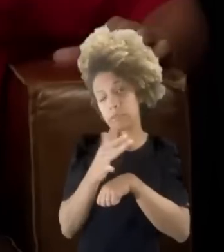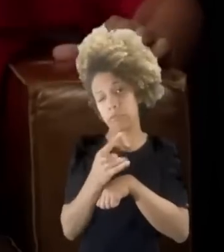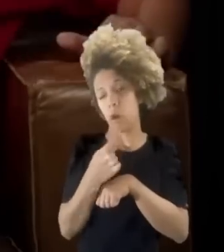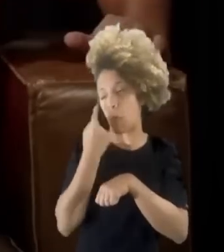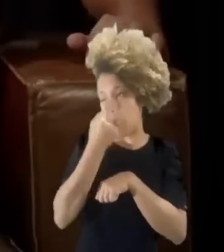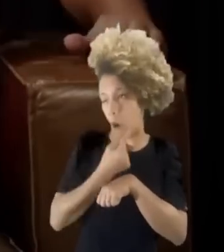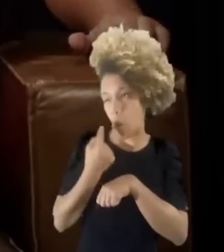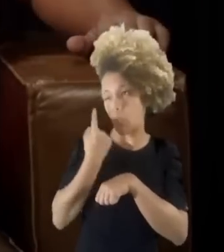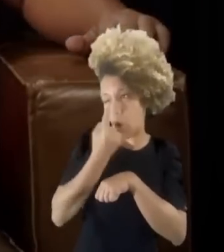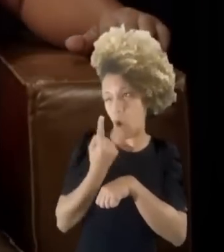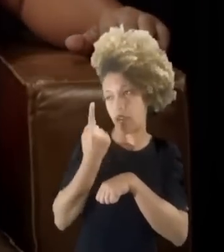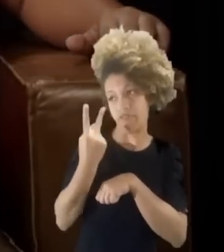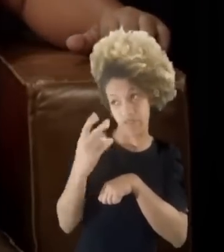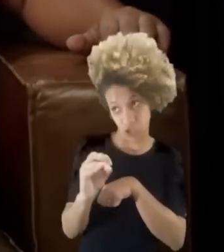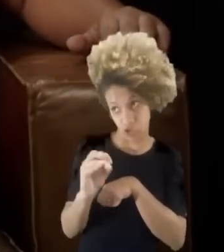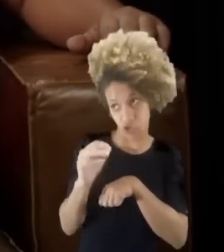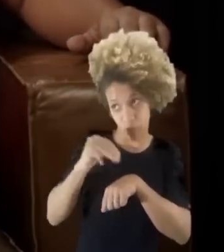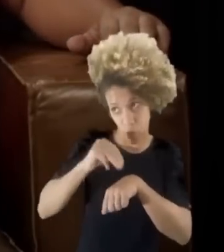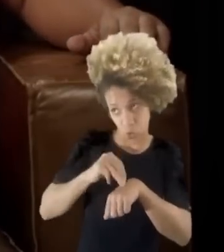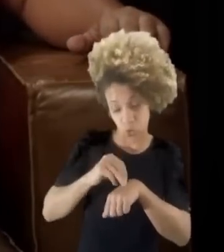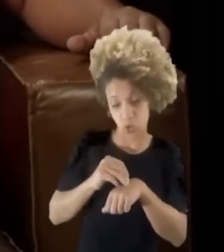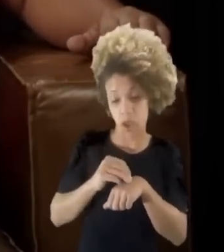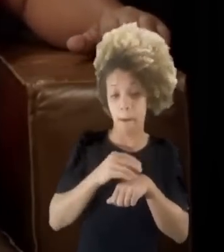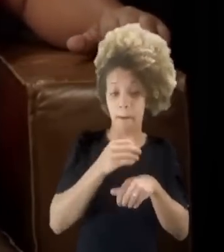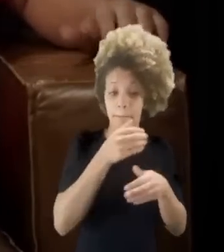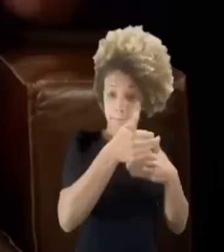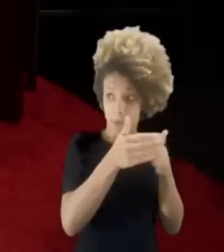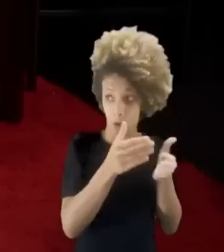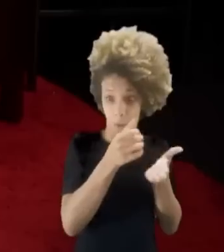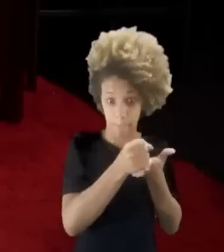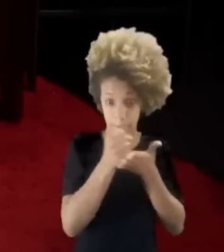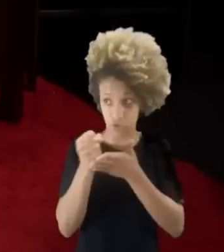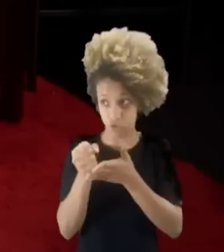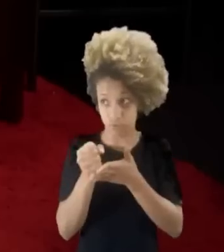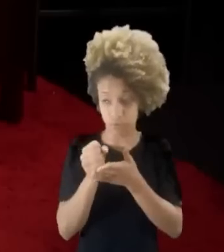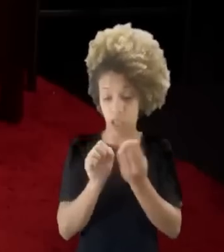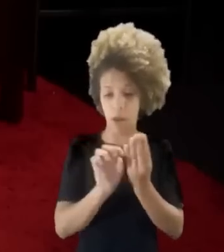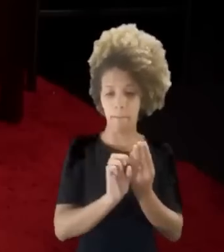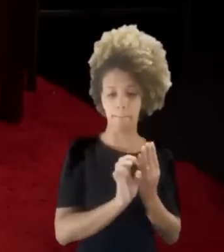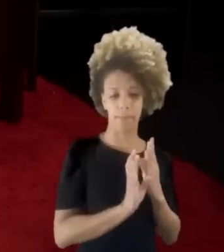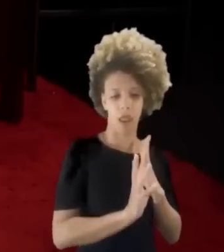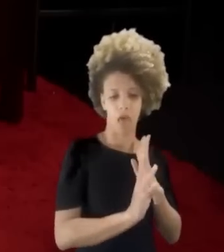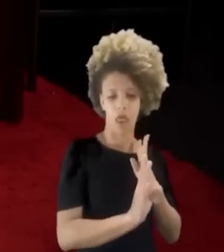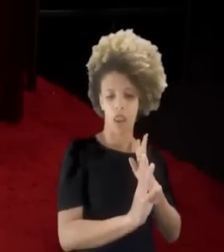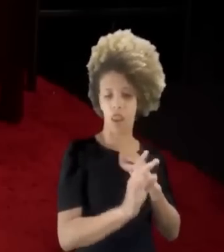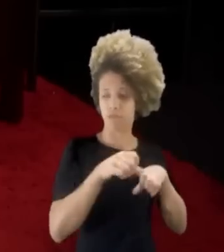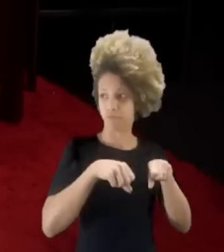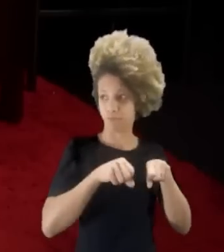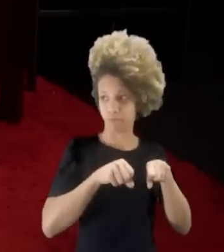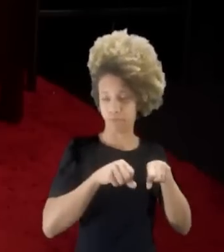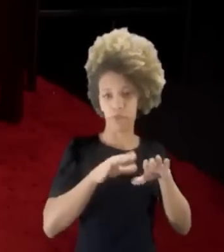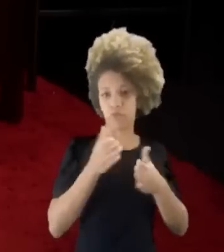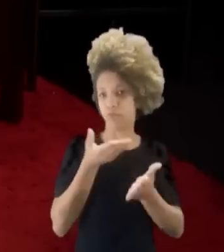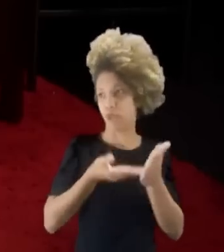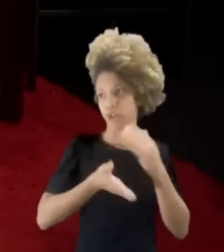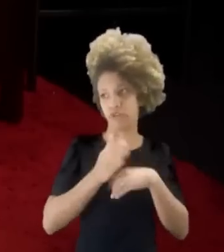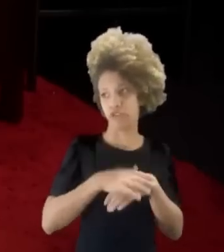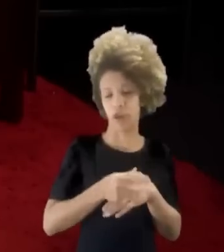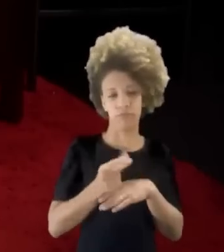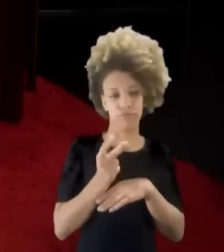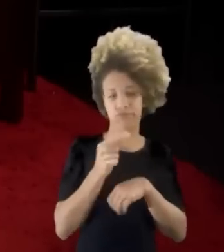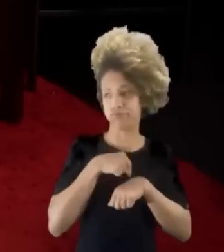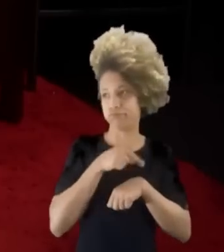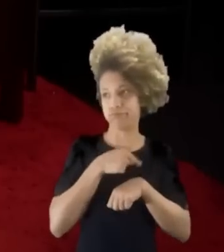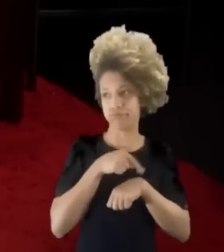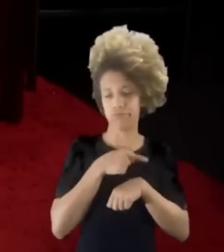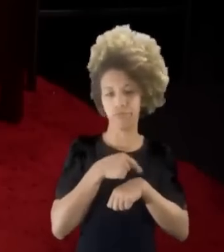hora e 20 para receber o pedido da mão do cozinheiro certo fica aquela fila de entregadores no restaurante então o cara já perdeu um bom tempo ali